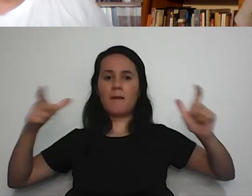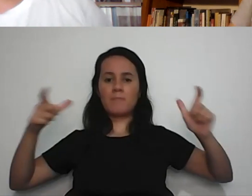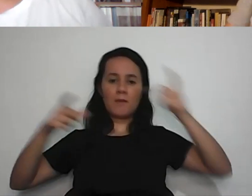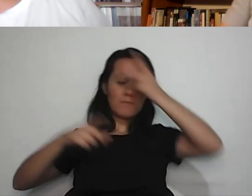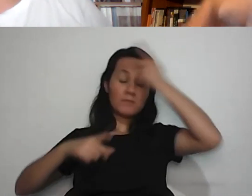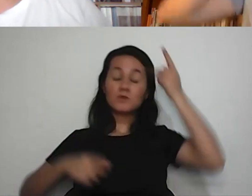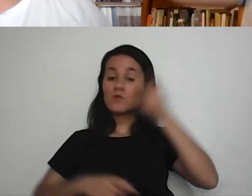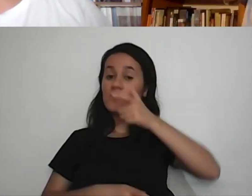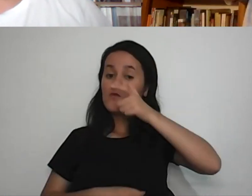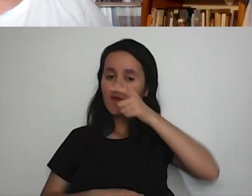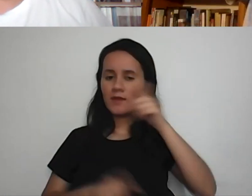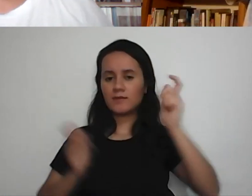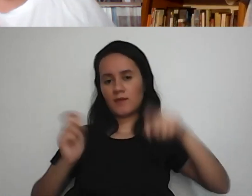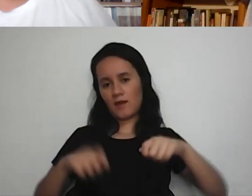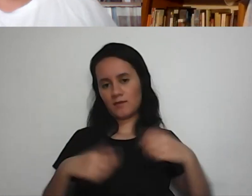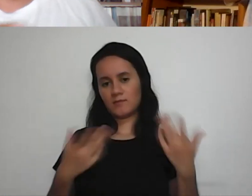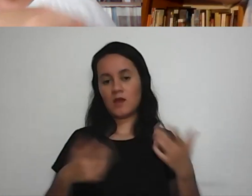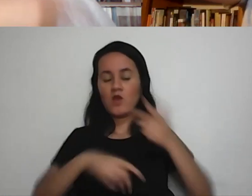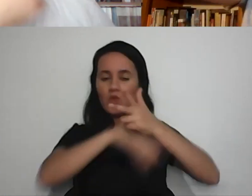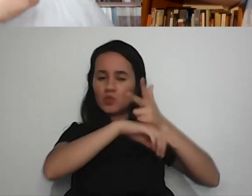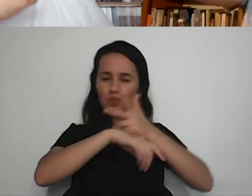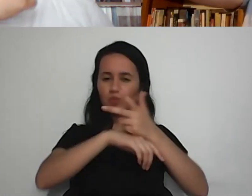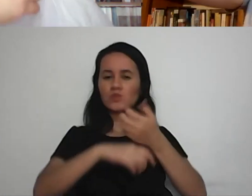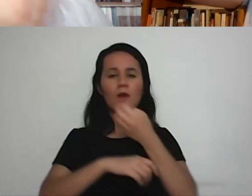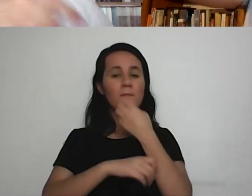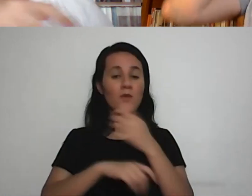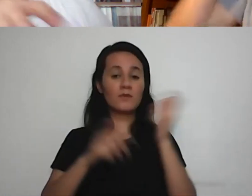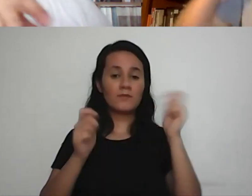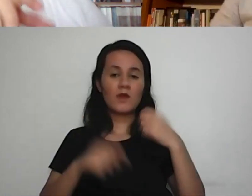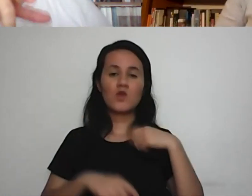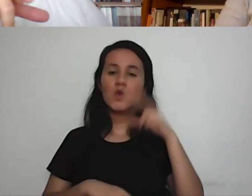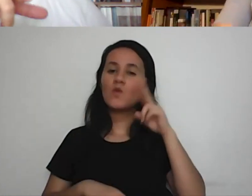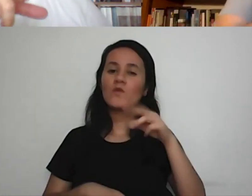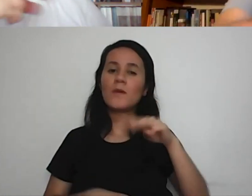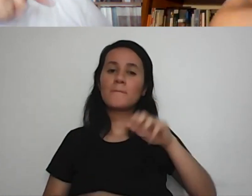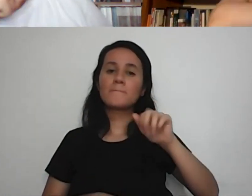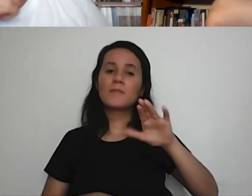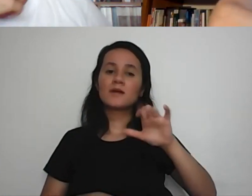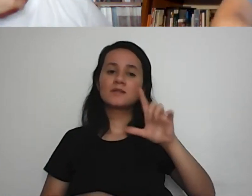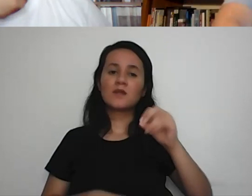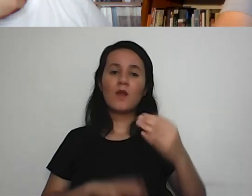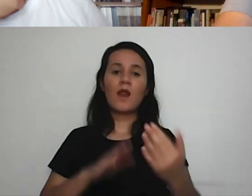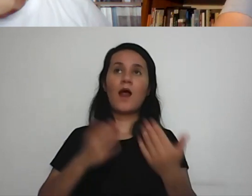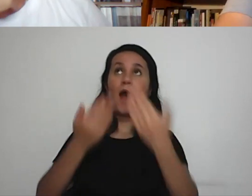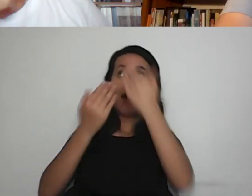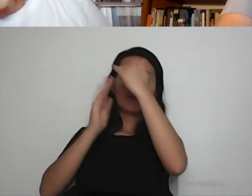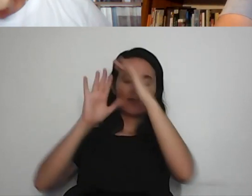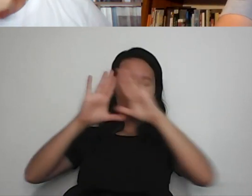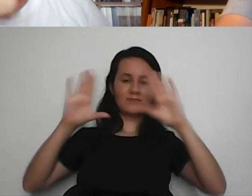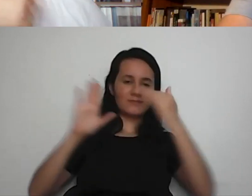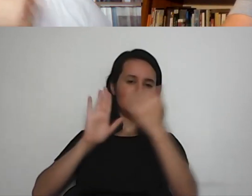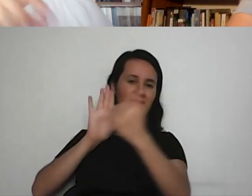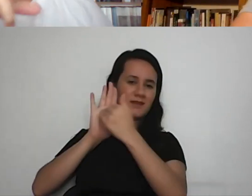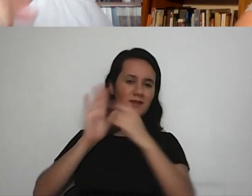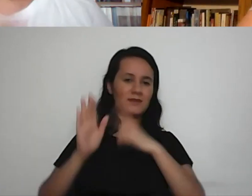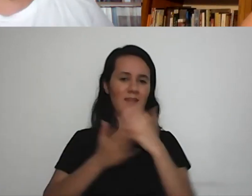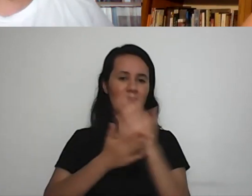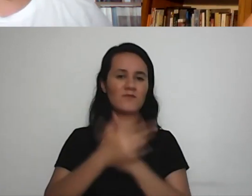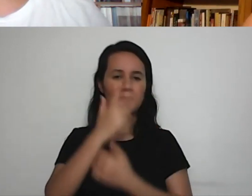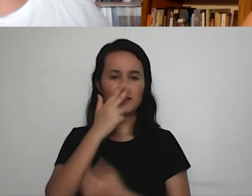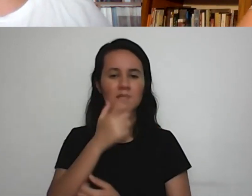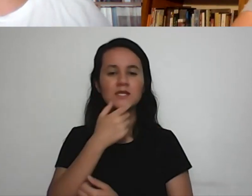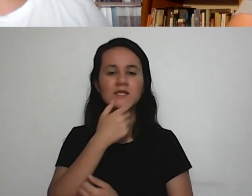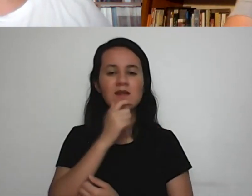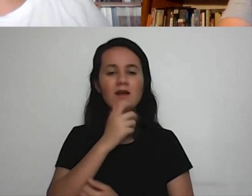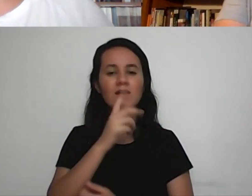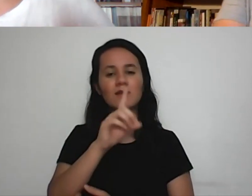Do vídeo, de você fazer um bom vídeo. Eu tô lembrando aqui, ó, o Marcelo tá com um livro ali atrás, que ele tá com a edição em inglês, do livro do